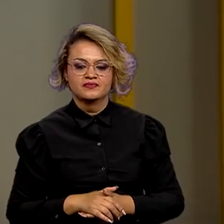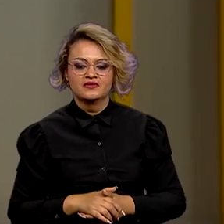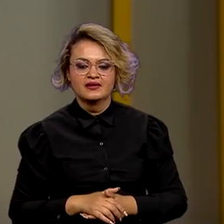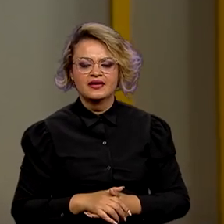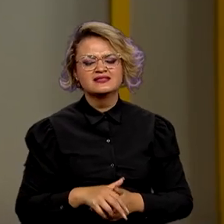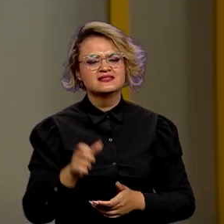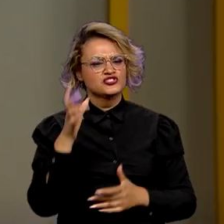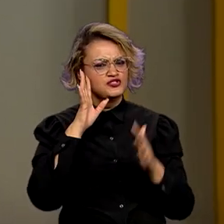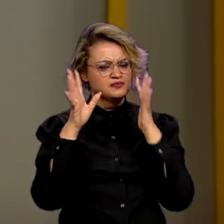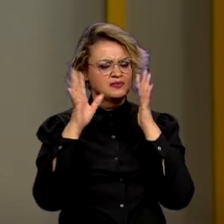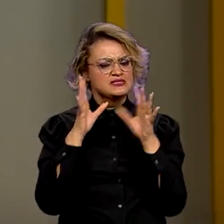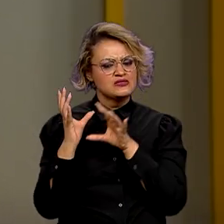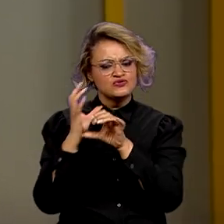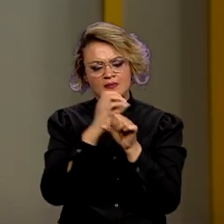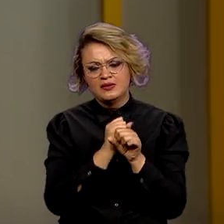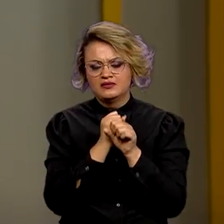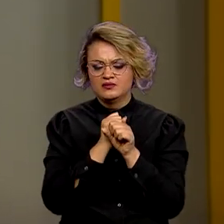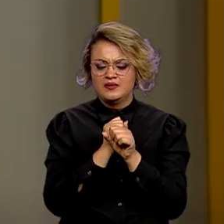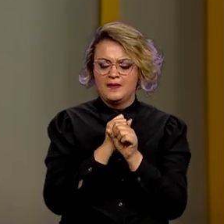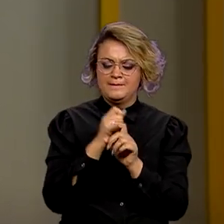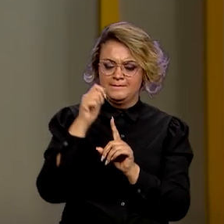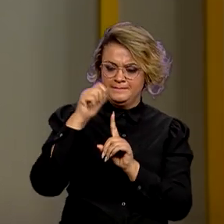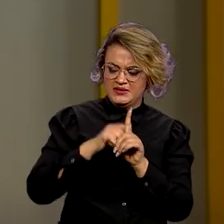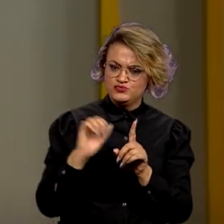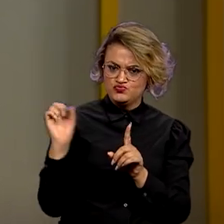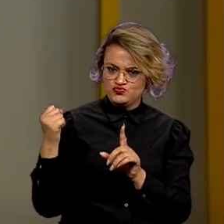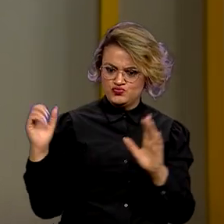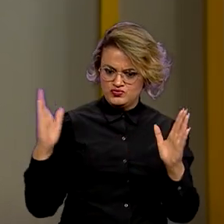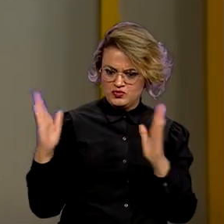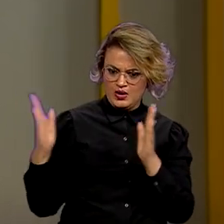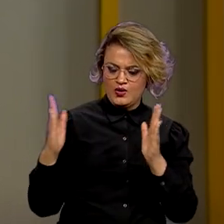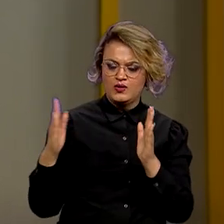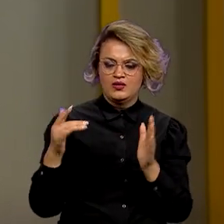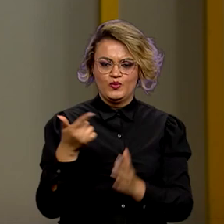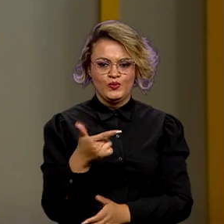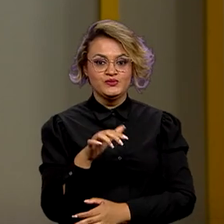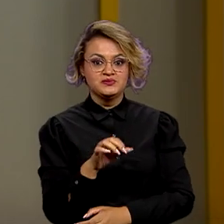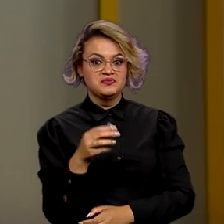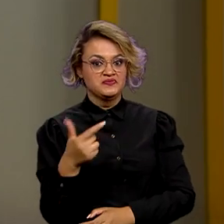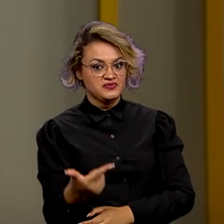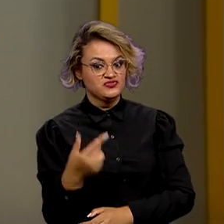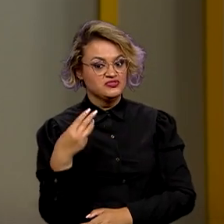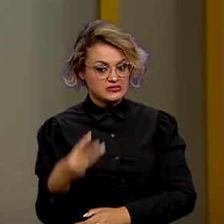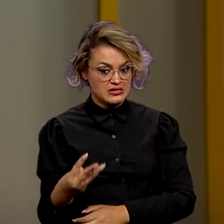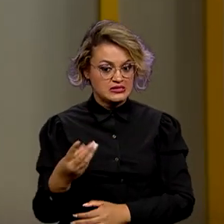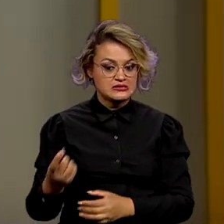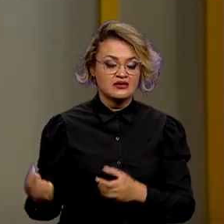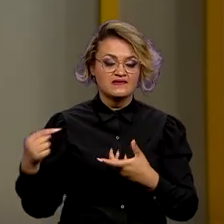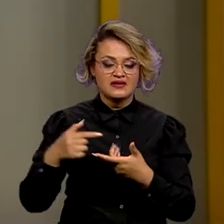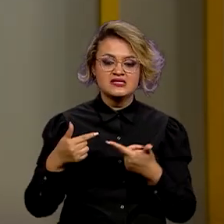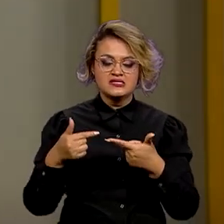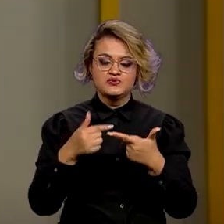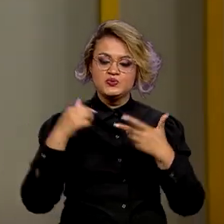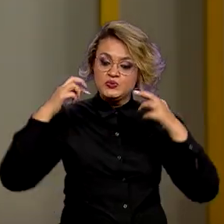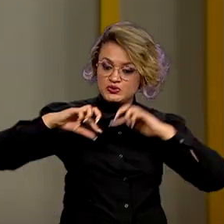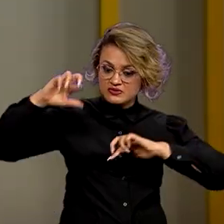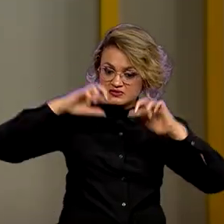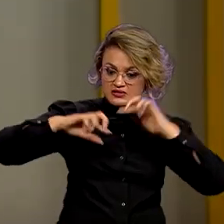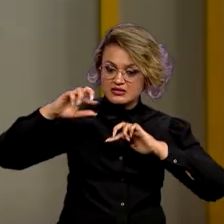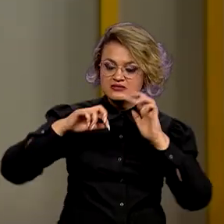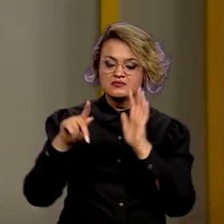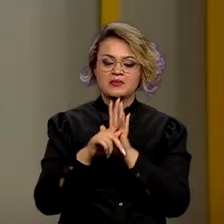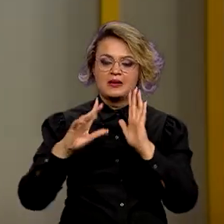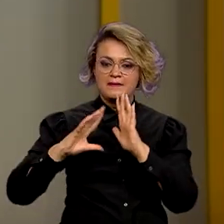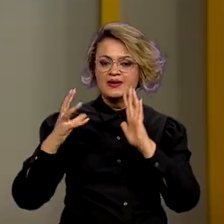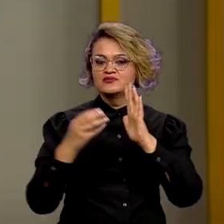E se a gente for ver o balanço, nos 8 primeiros meses de gestão do presidente Lula, a retomada das ações de fiscalização na